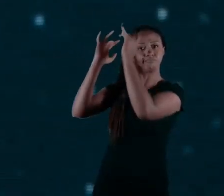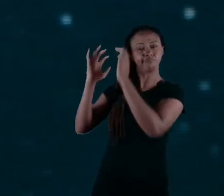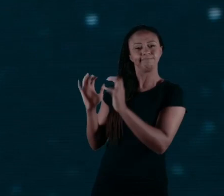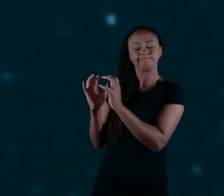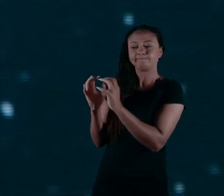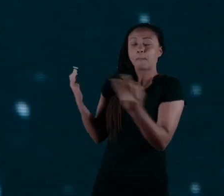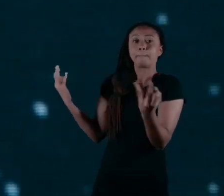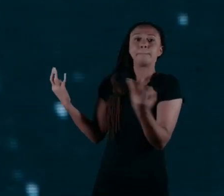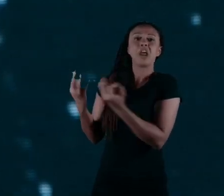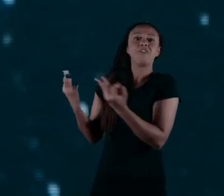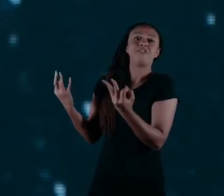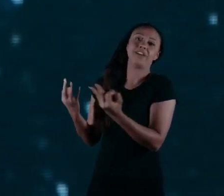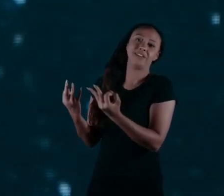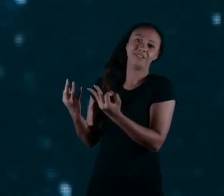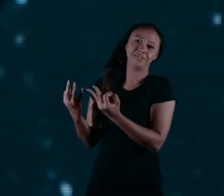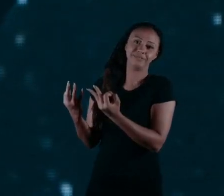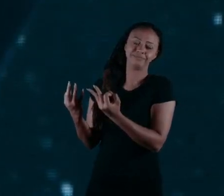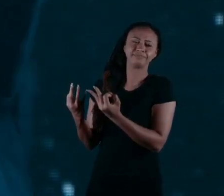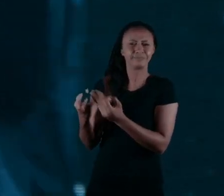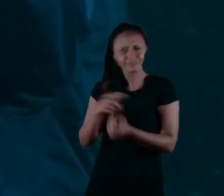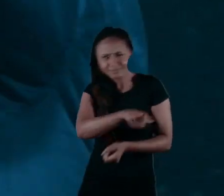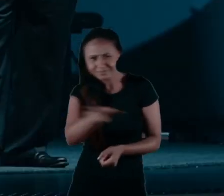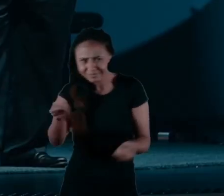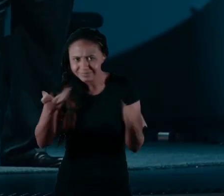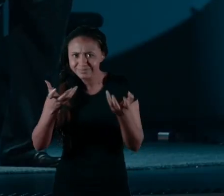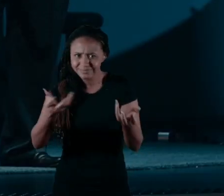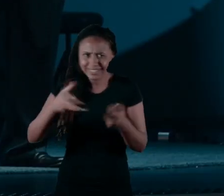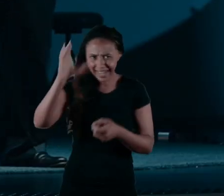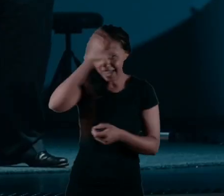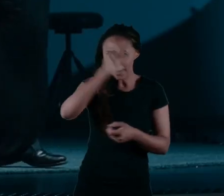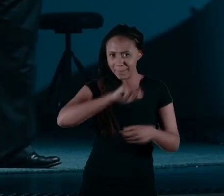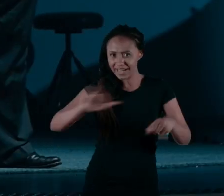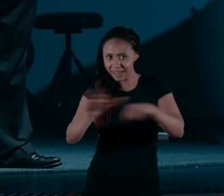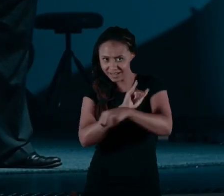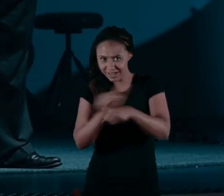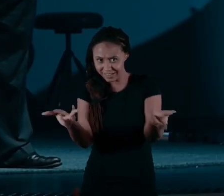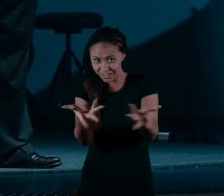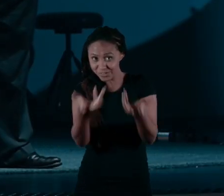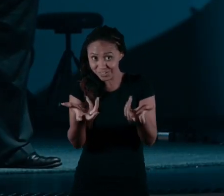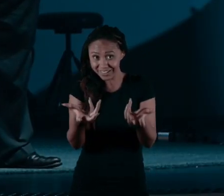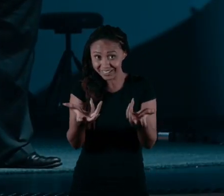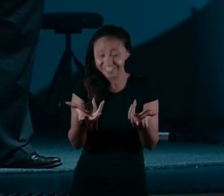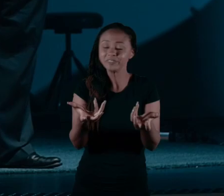plena. Amém? Quantos querem aprender os segredos que eu tenho para vocês aqui hoje?